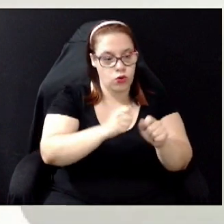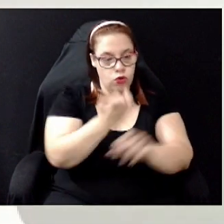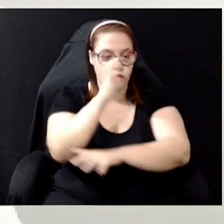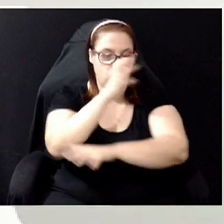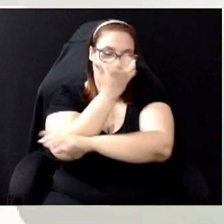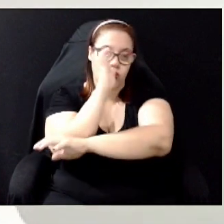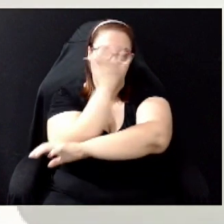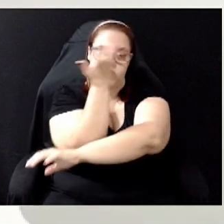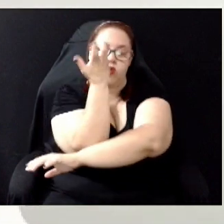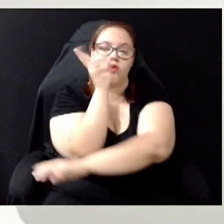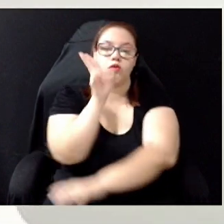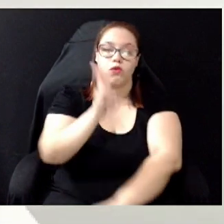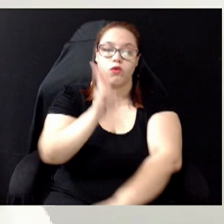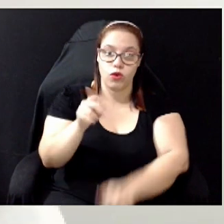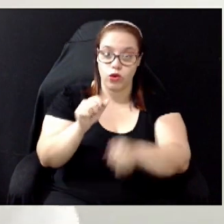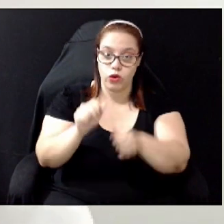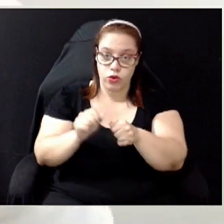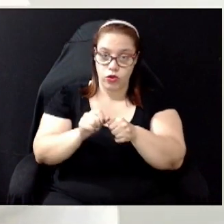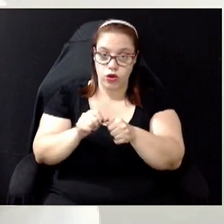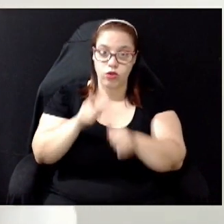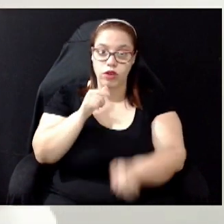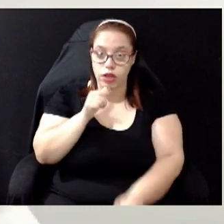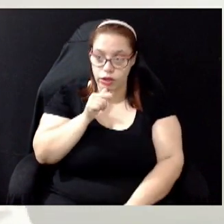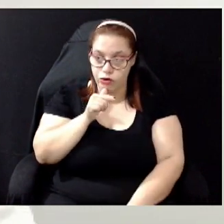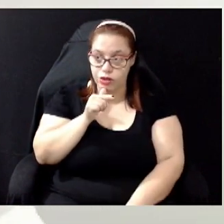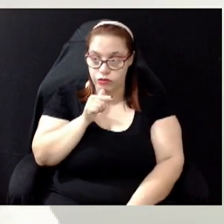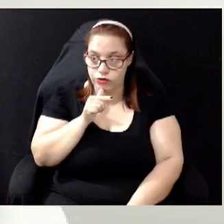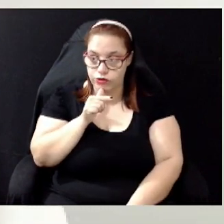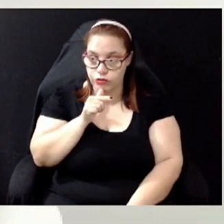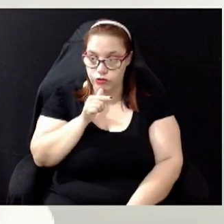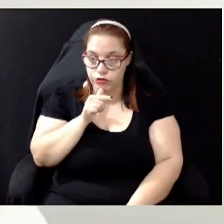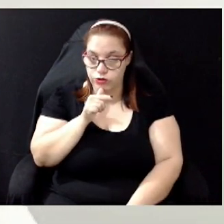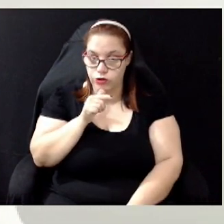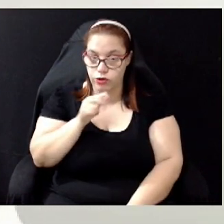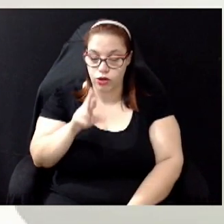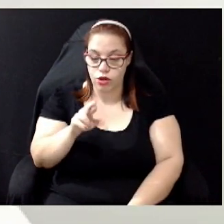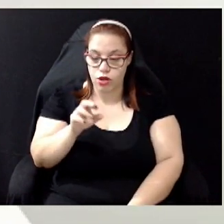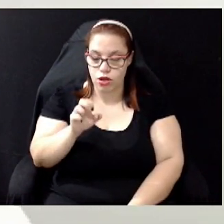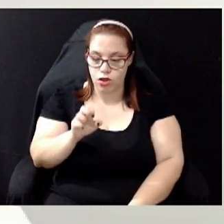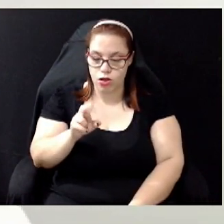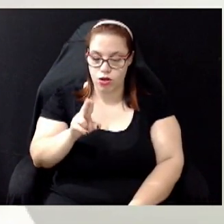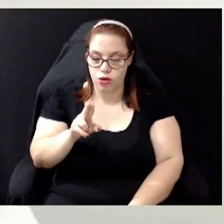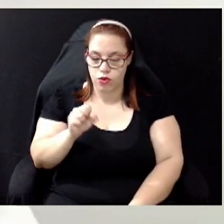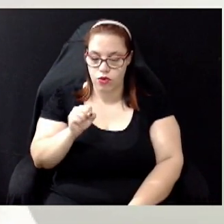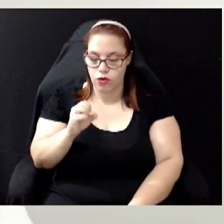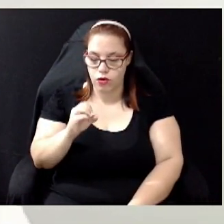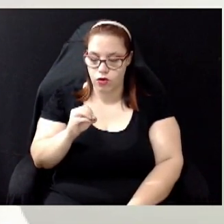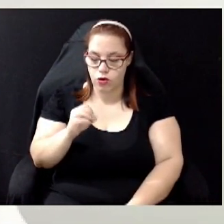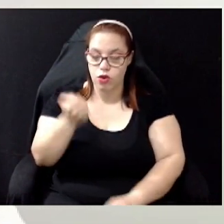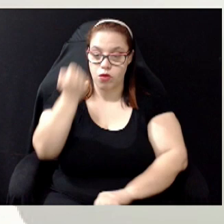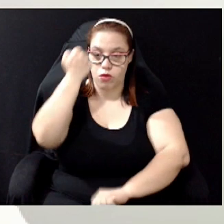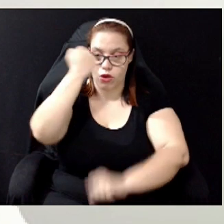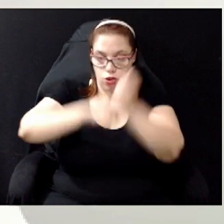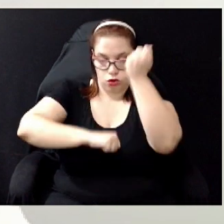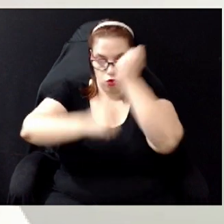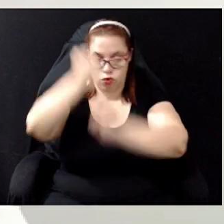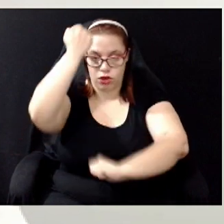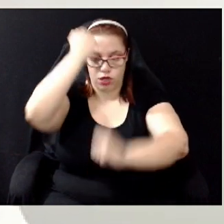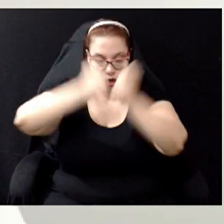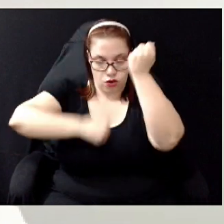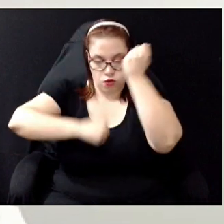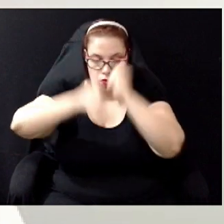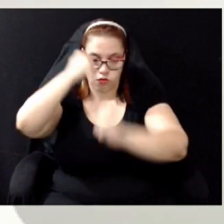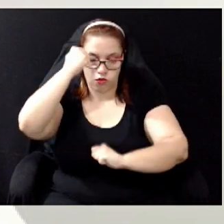jardinagem, esse tipo de uso que faz com essa água, com essa água. Essa água de reuso seria mais uma situação industrial,